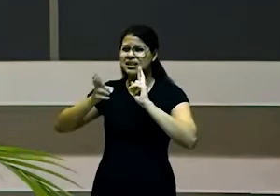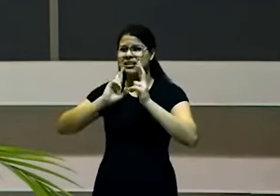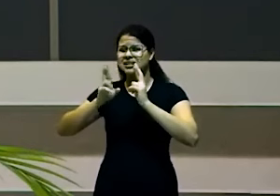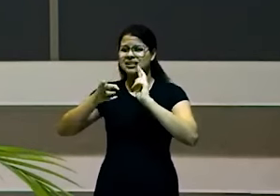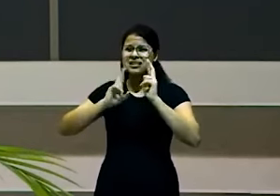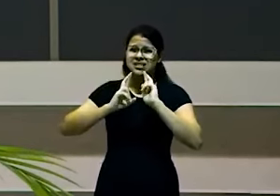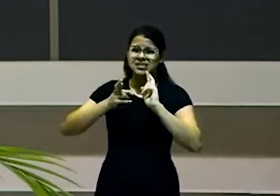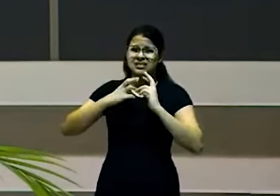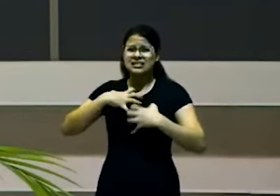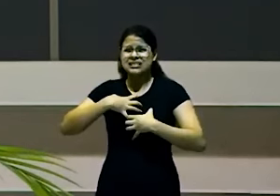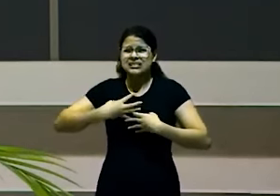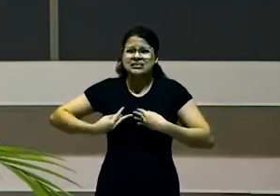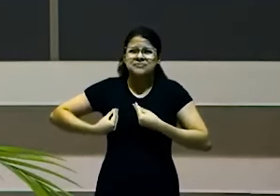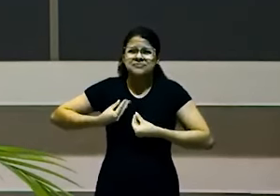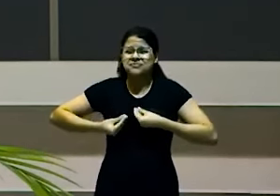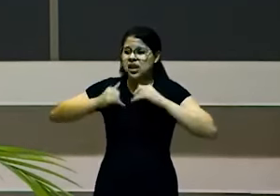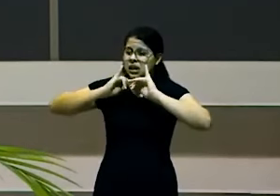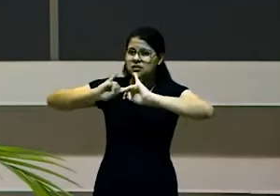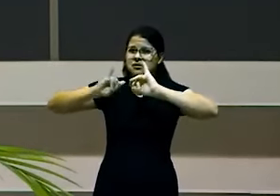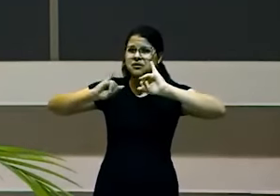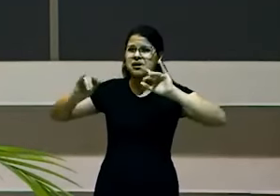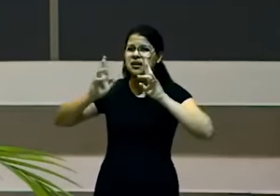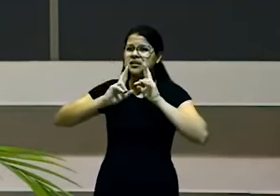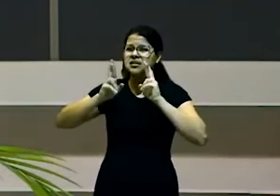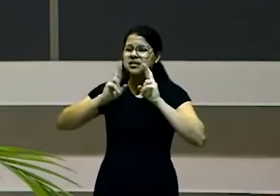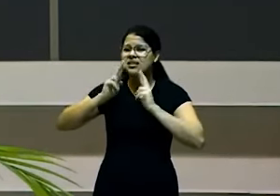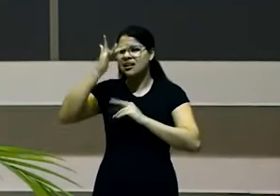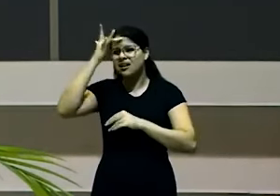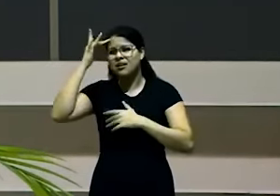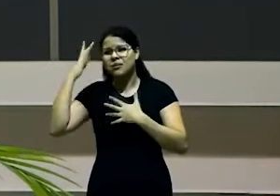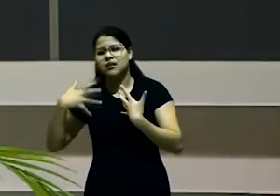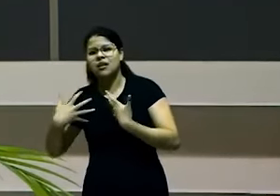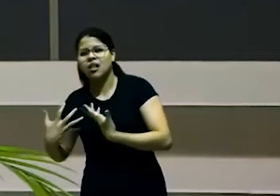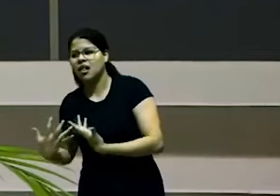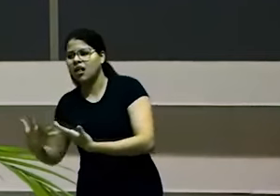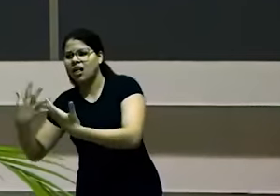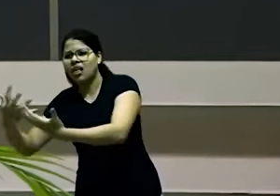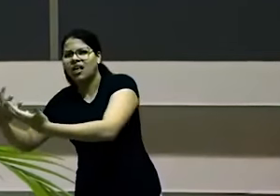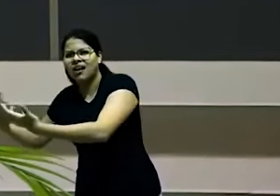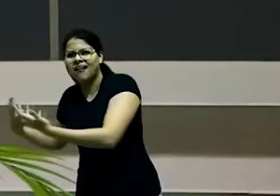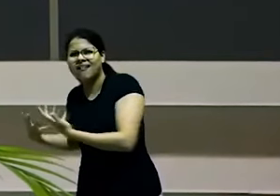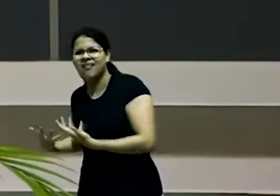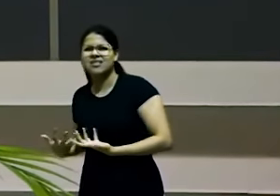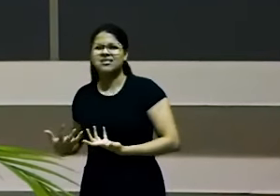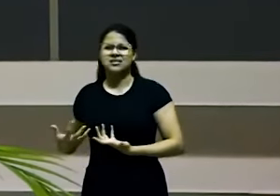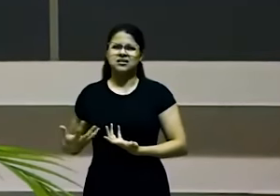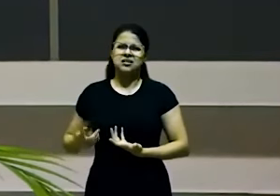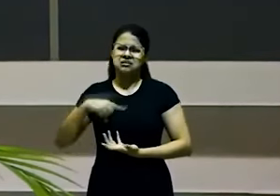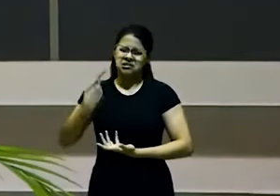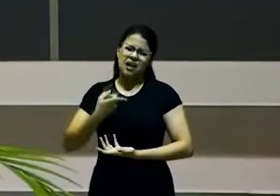com os nossos sentimentos se a gente desz vai a gente pode arrastar multidão para ir junto mas se a gente resolver